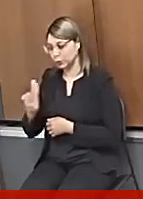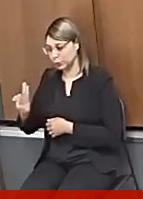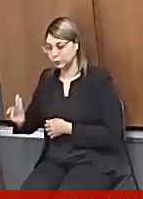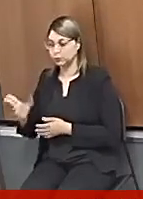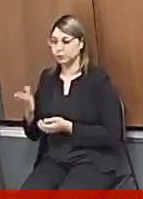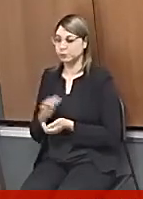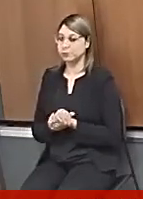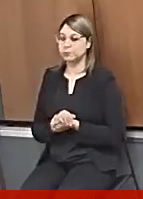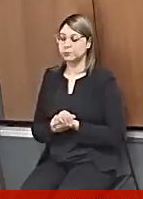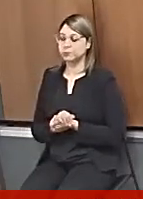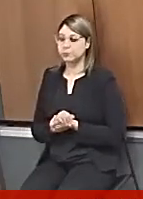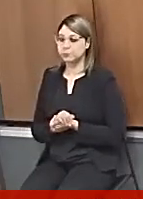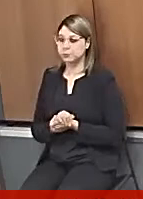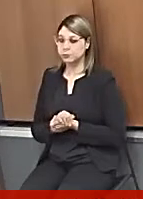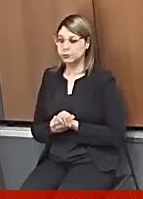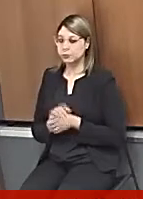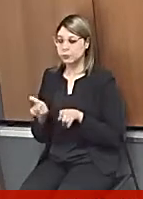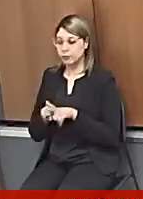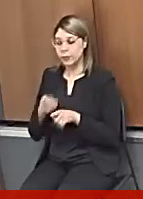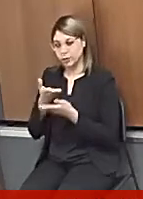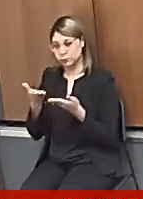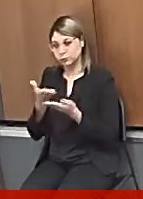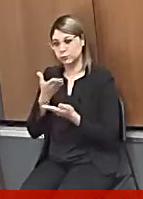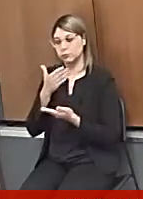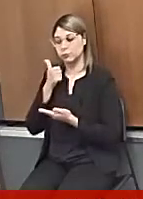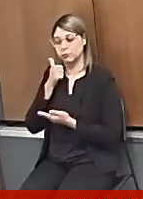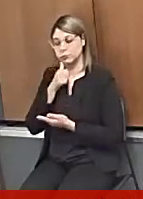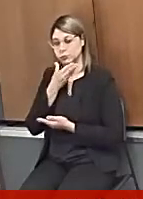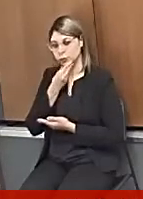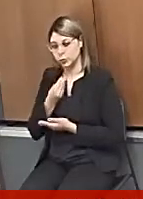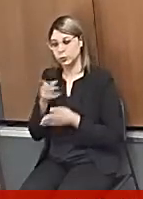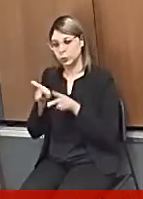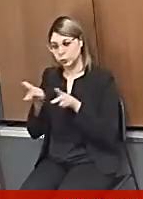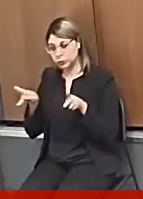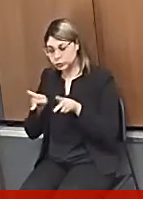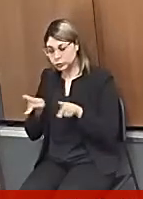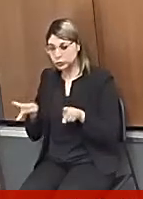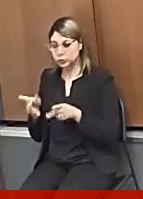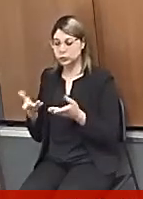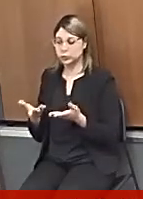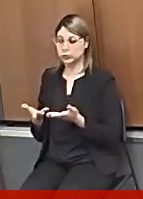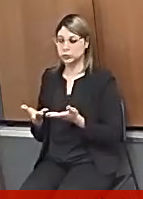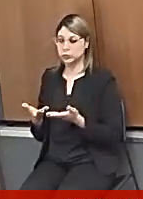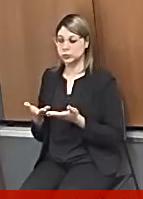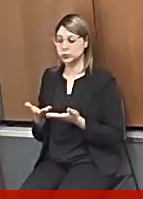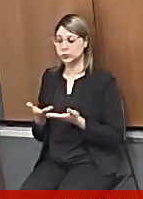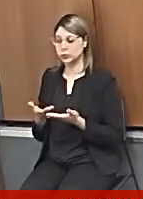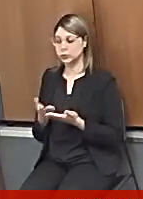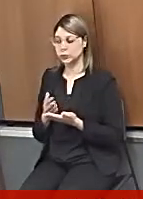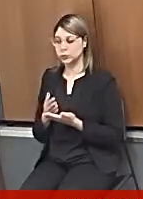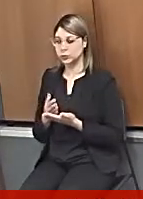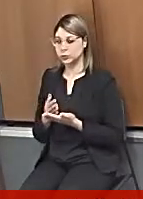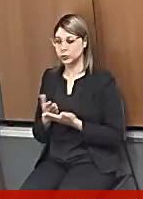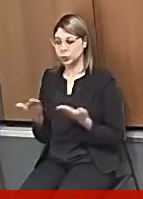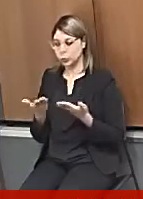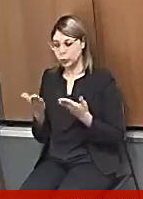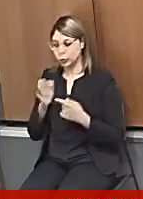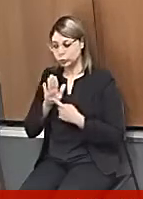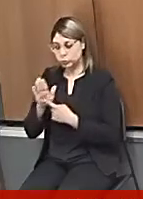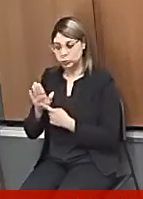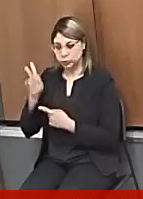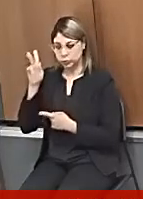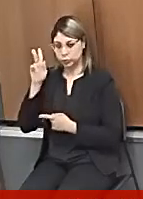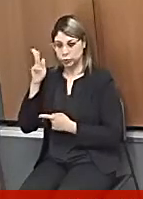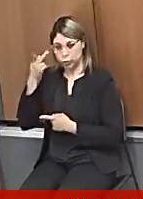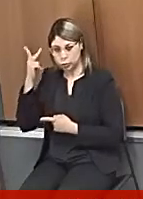é também senhoras e senhores é professores que trouxeram aqui um pouco dessa